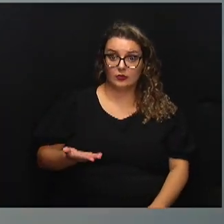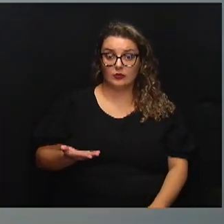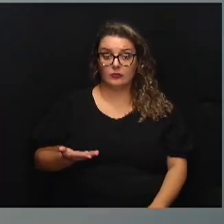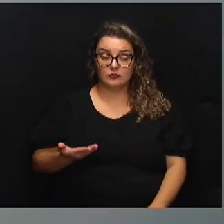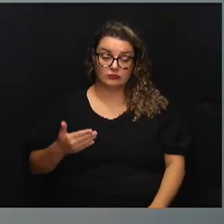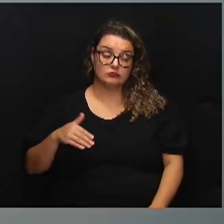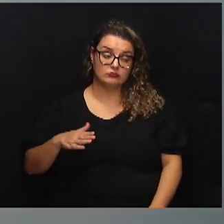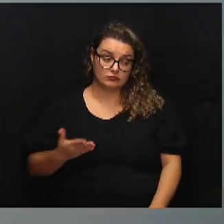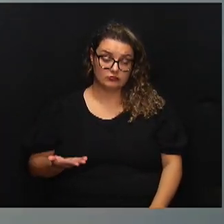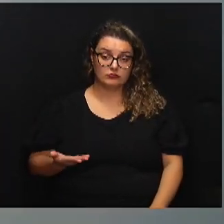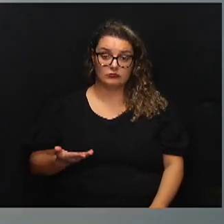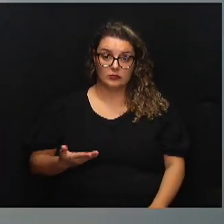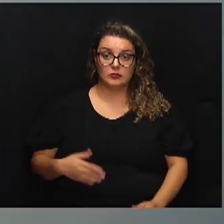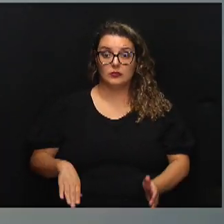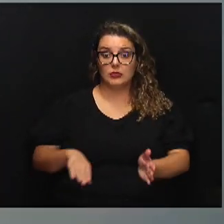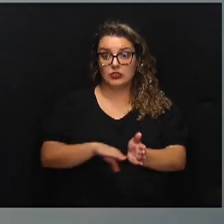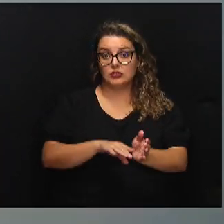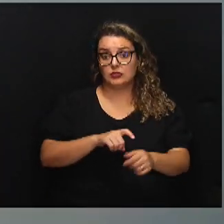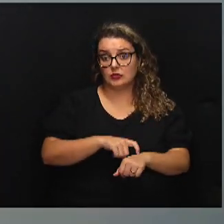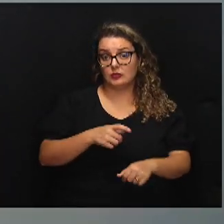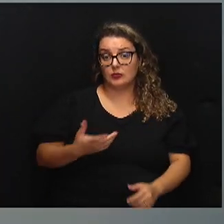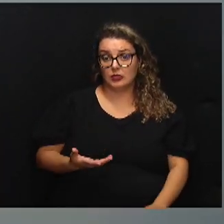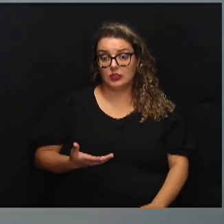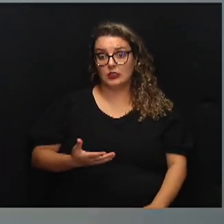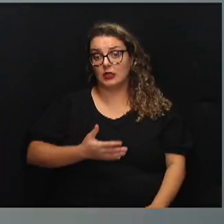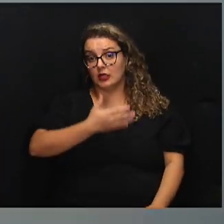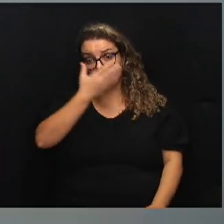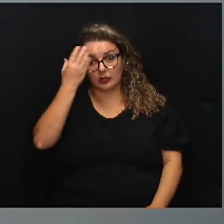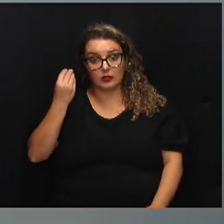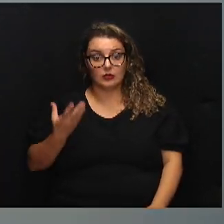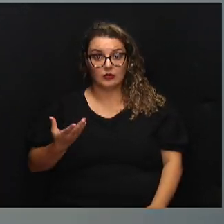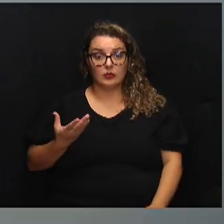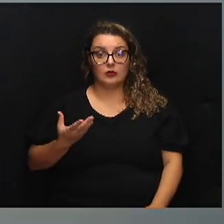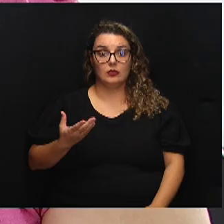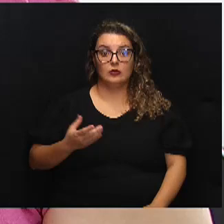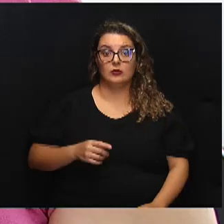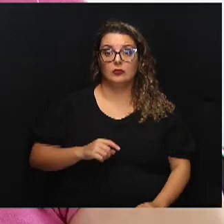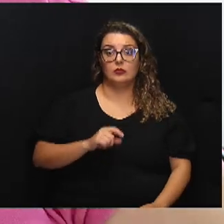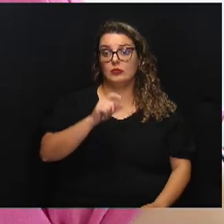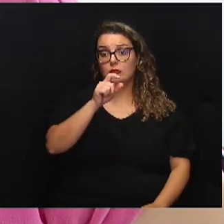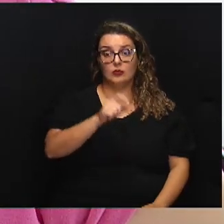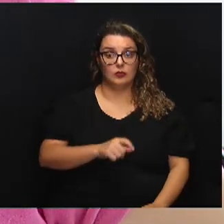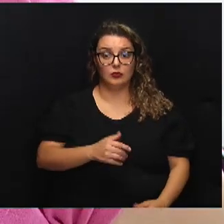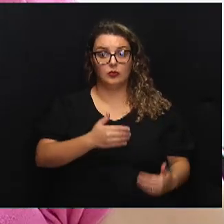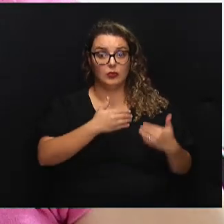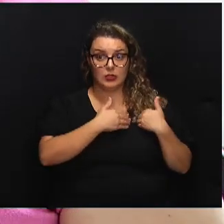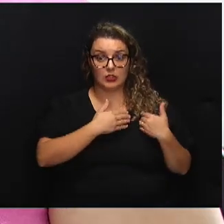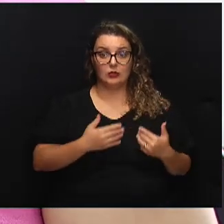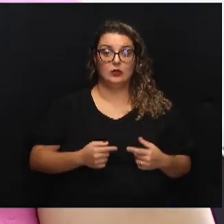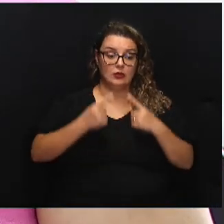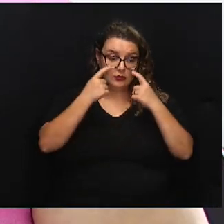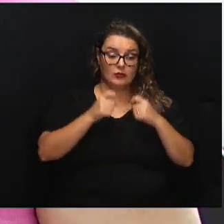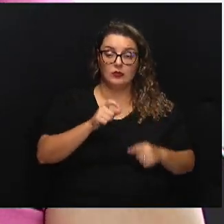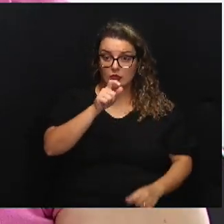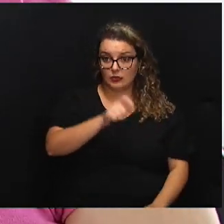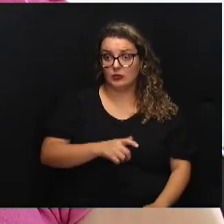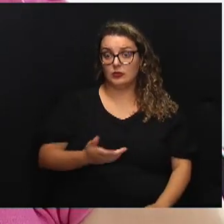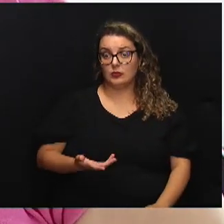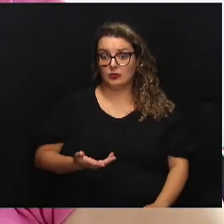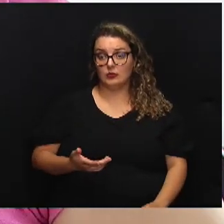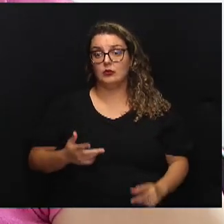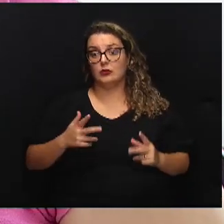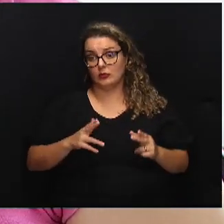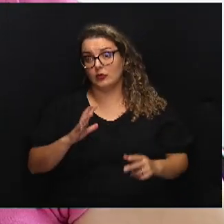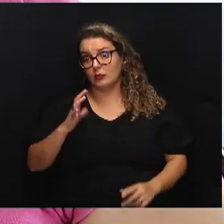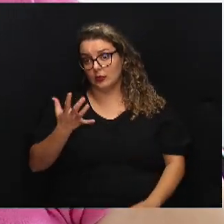mais... Às vezes chega num ponto que eles às vezes até esquecem, né? O tutor, estranho o tutor, às vezes fica agressivo, né, com o tutor, assim como